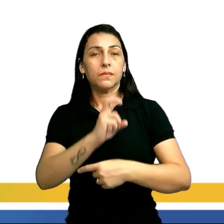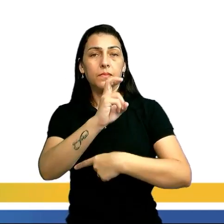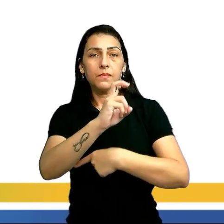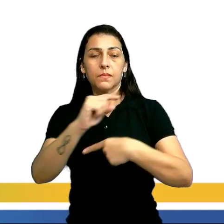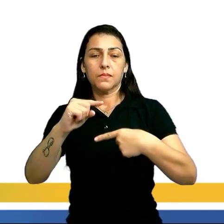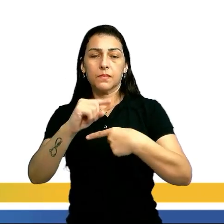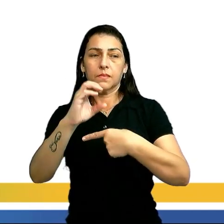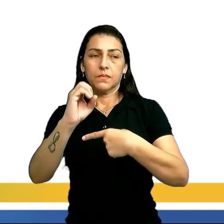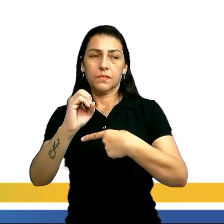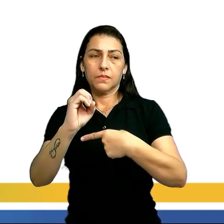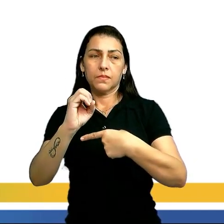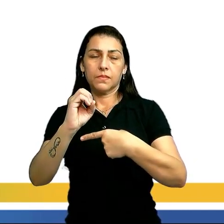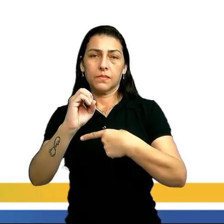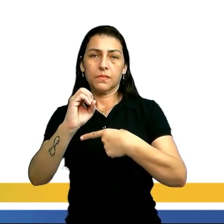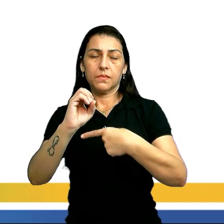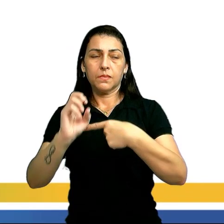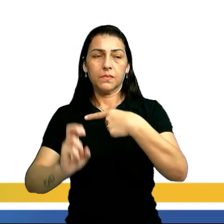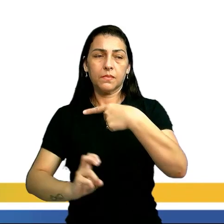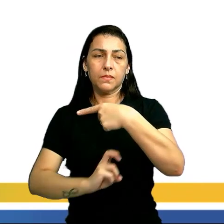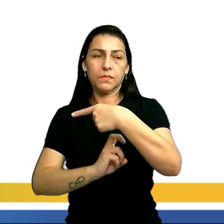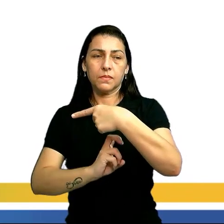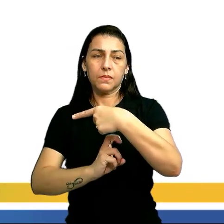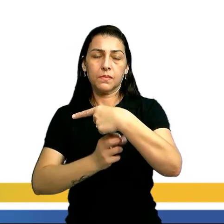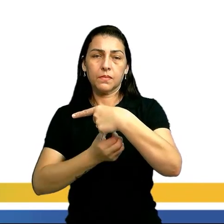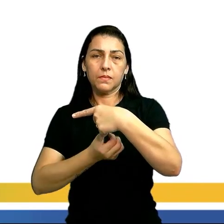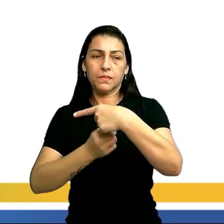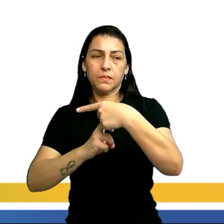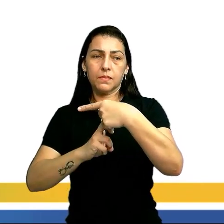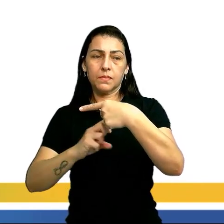5 menos 0 sobre